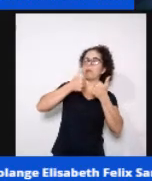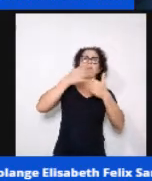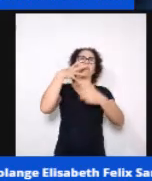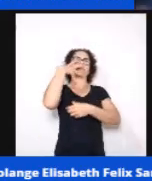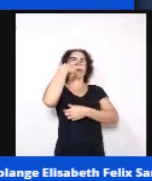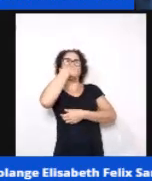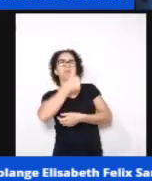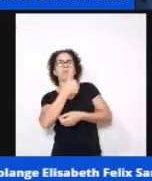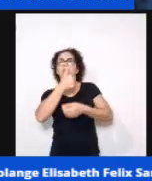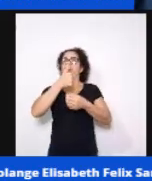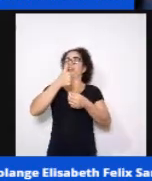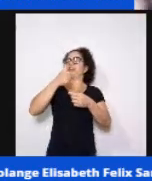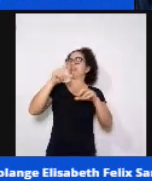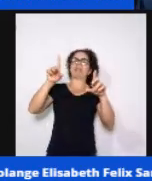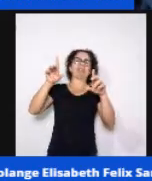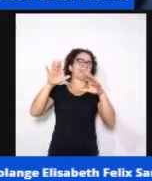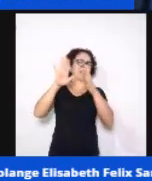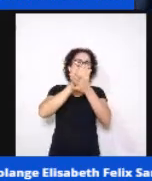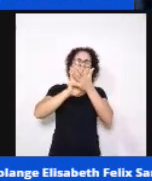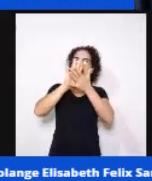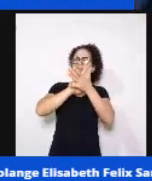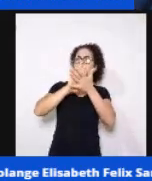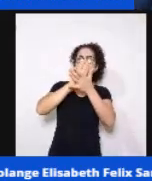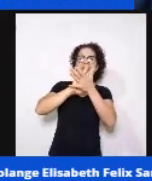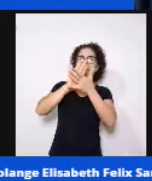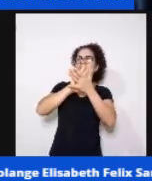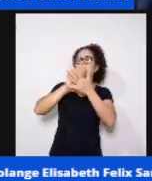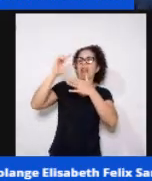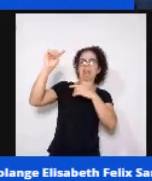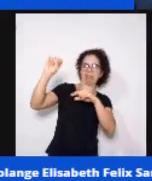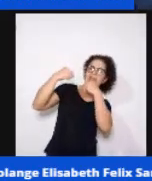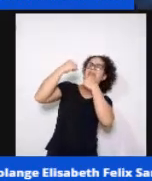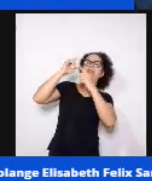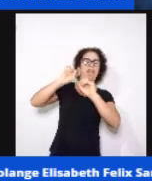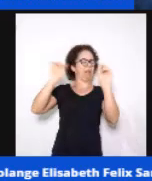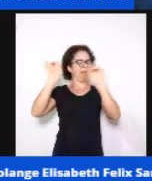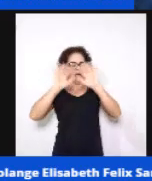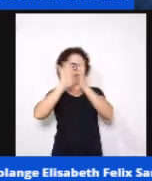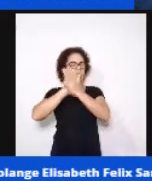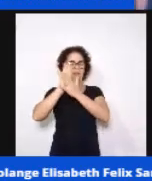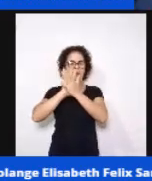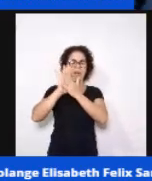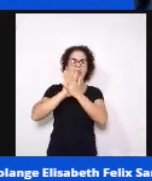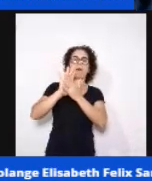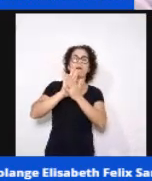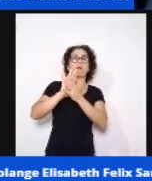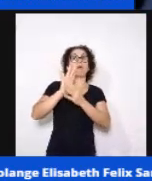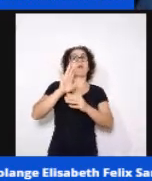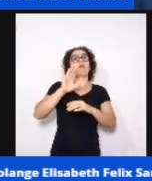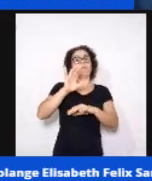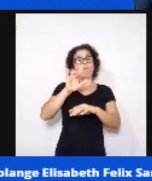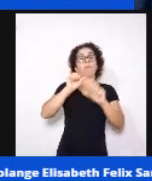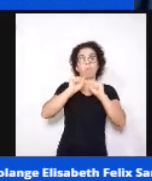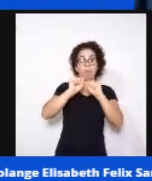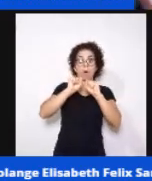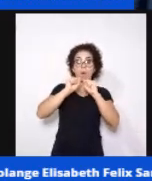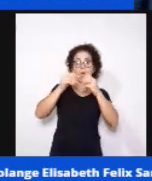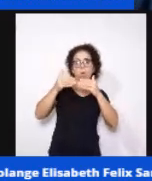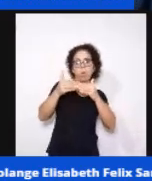nada me atinge, ela pode ter um efeito ruim a longo prazo, tá? E você incentiva